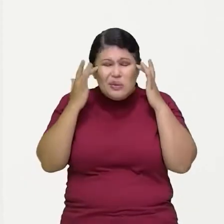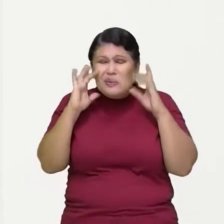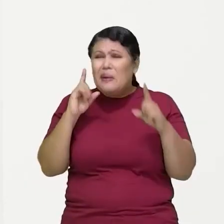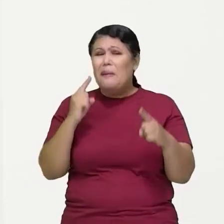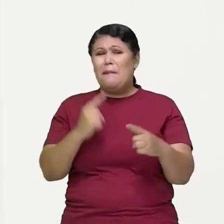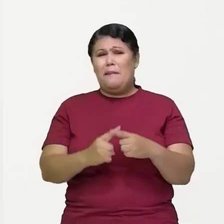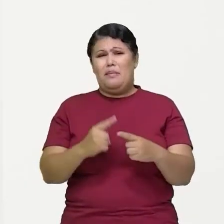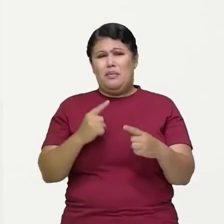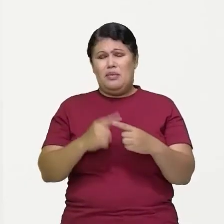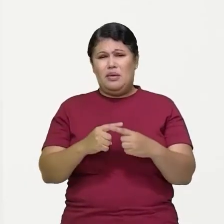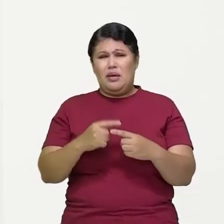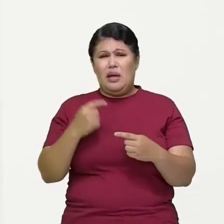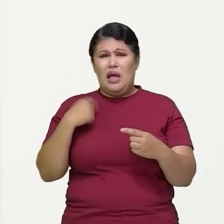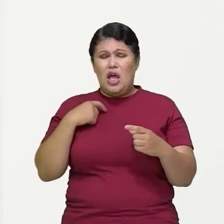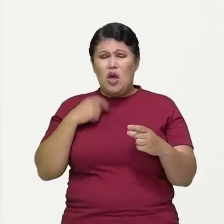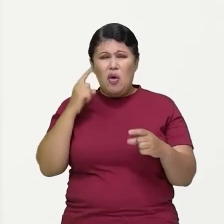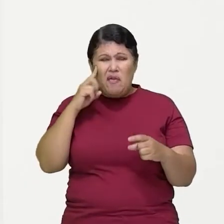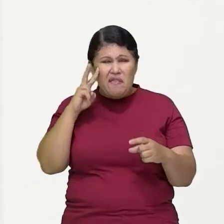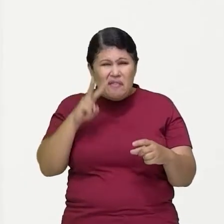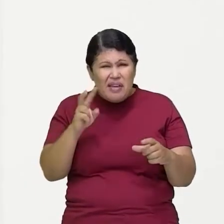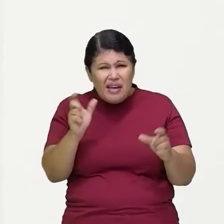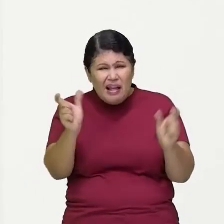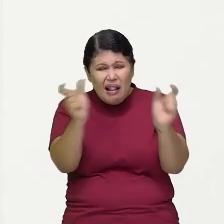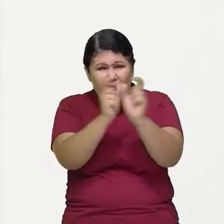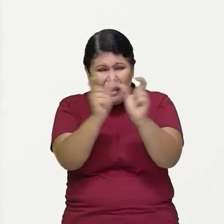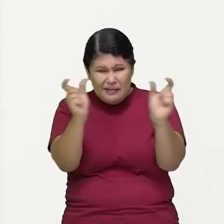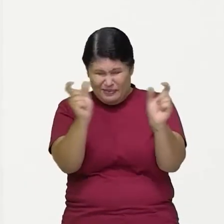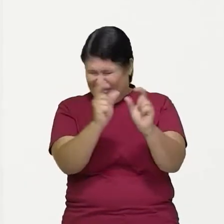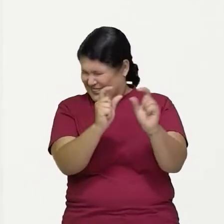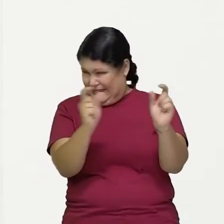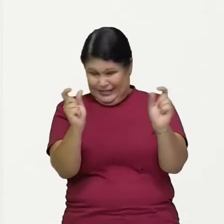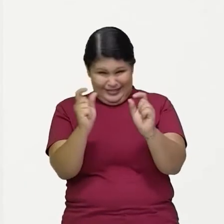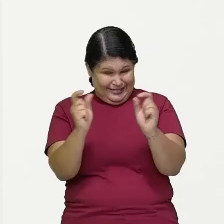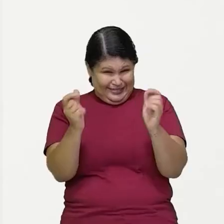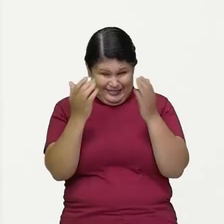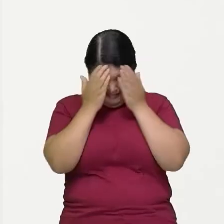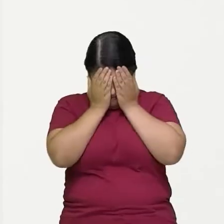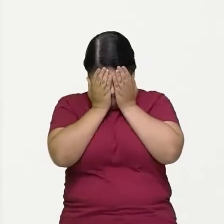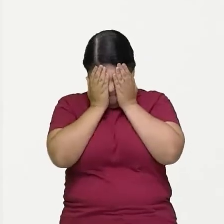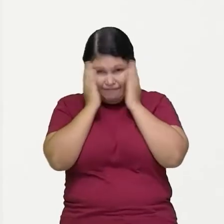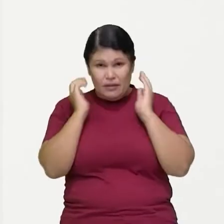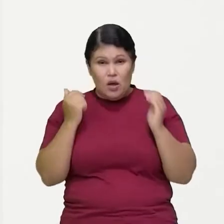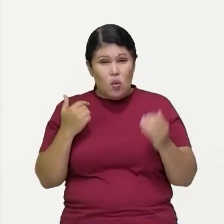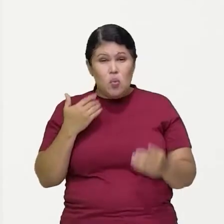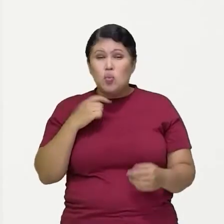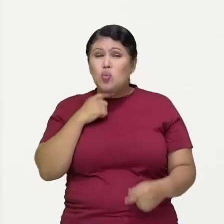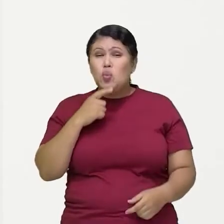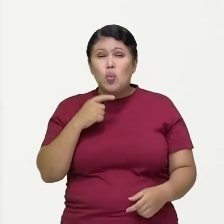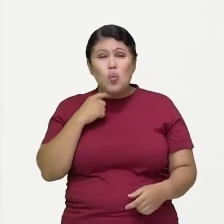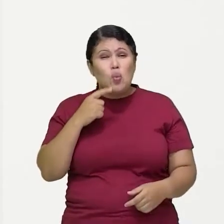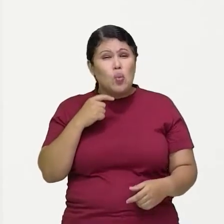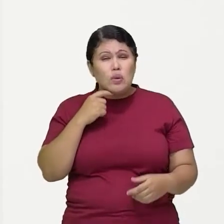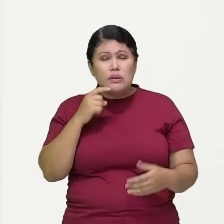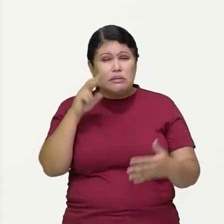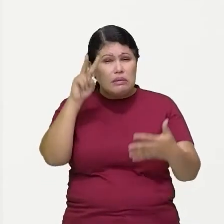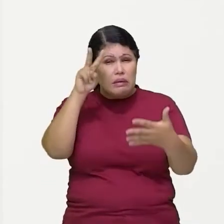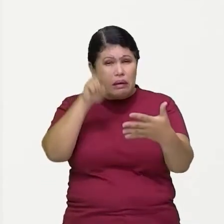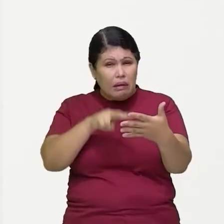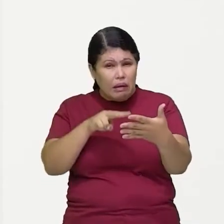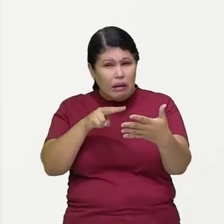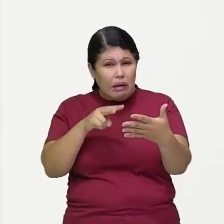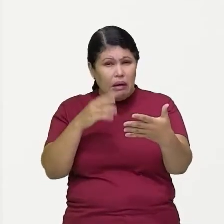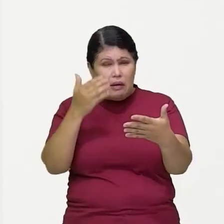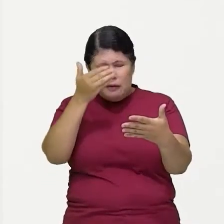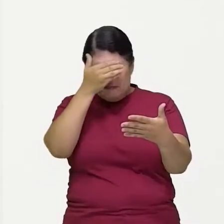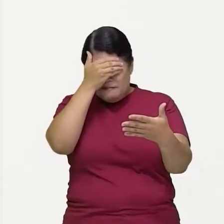sei porquê, mas as letras faziam uma confusão tão grande na minha cabeça que eu preferia nem olhar para